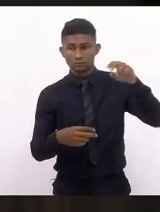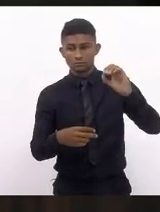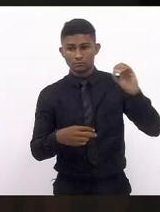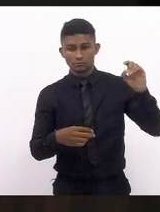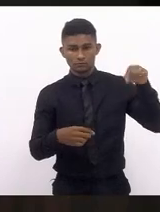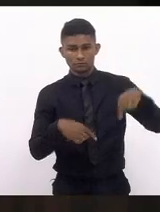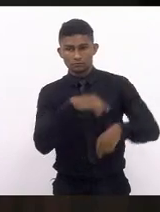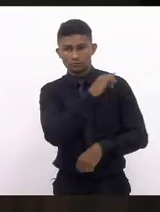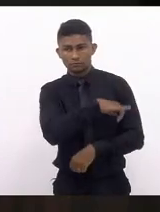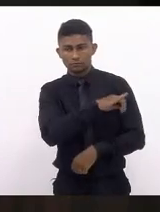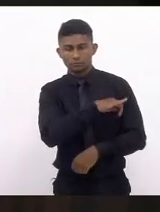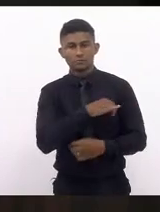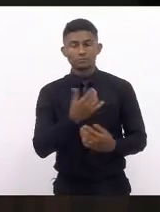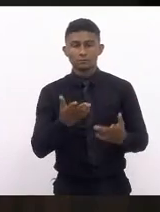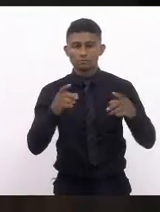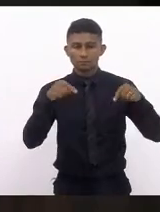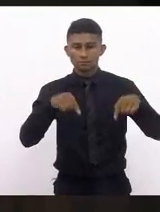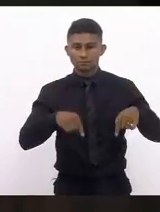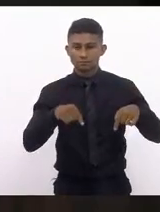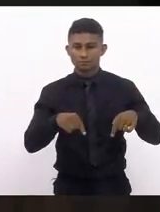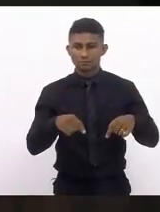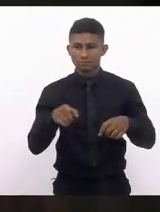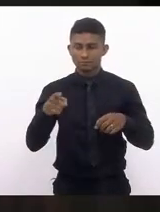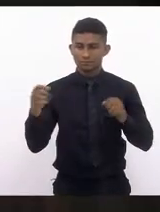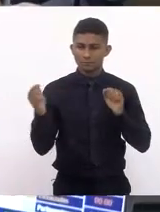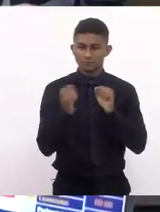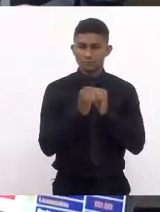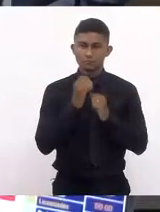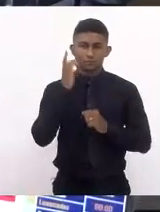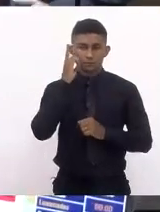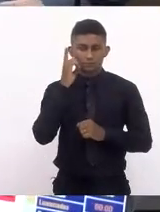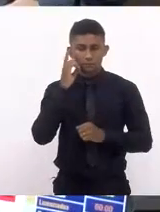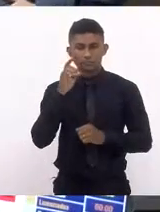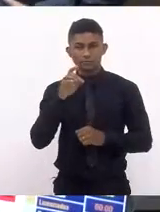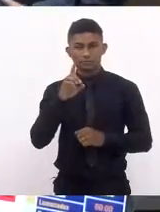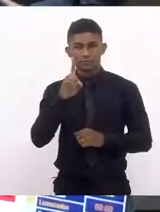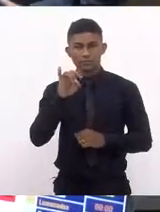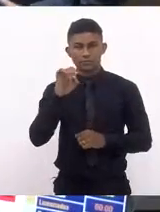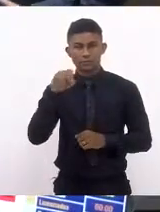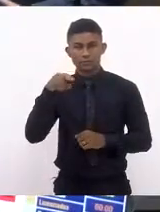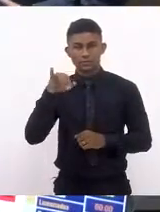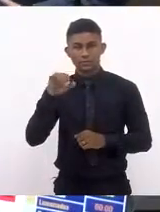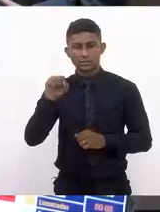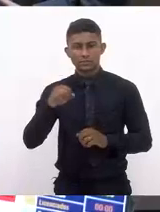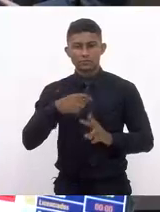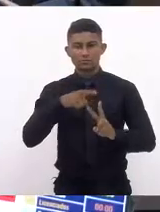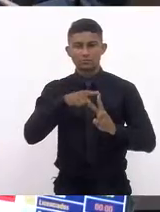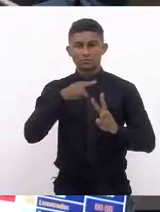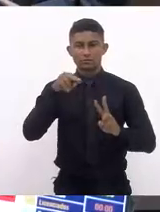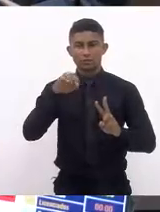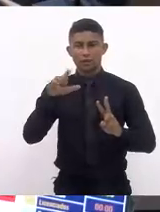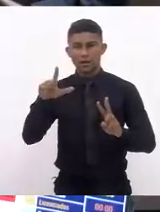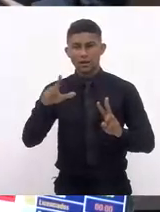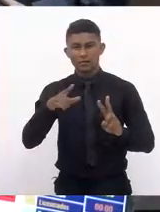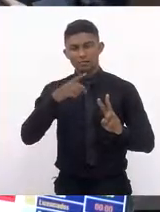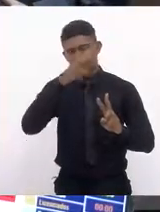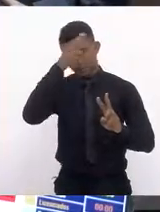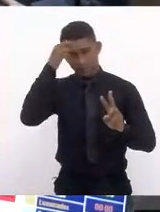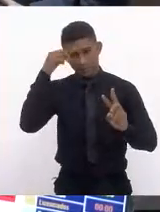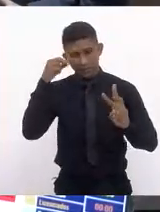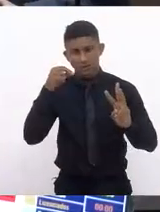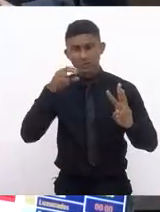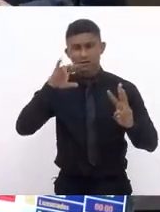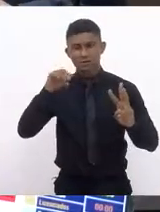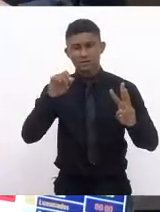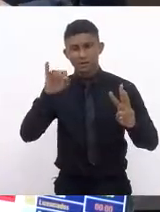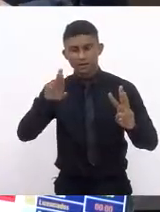tão com autoria Deputado controle rodízio Bruno dauaire Noel enfermeira Jair